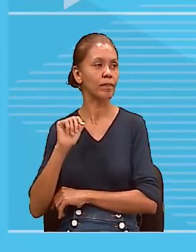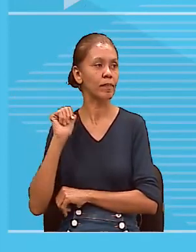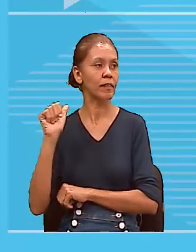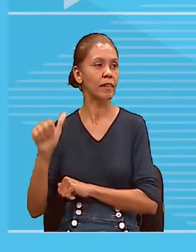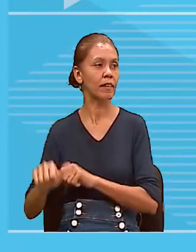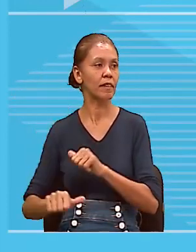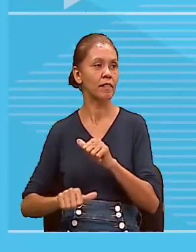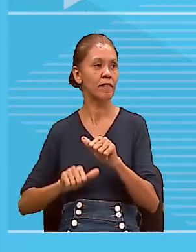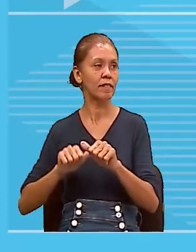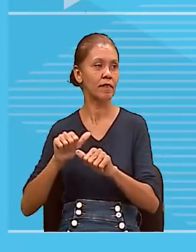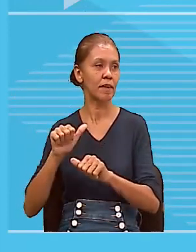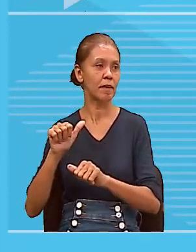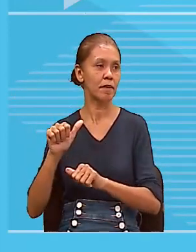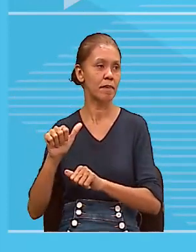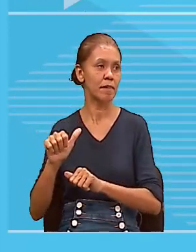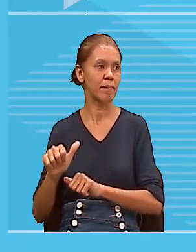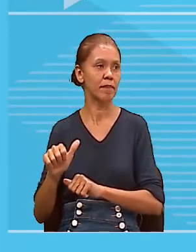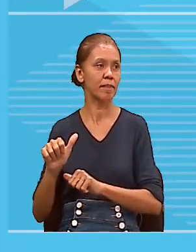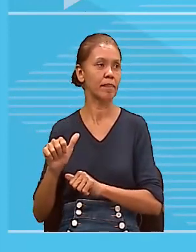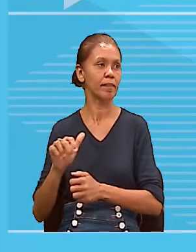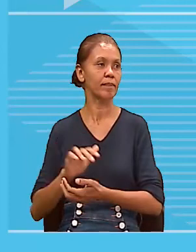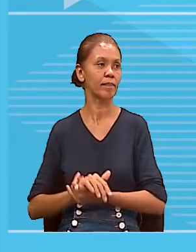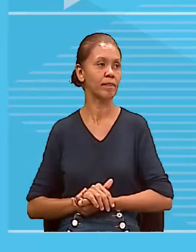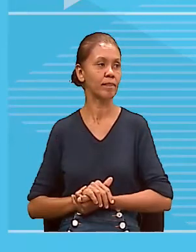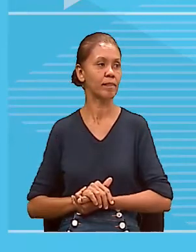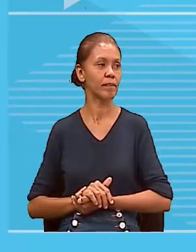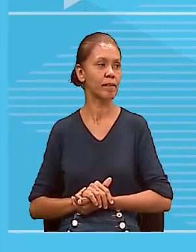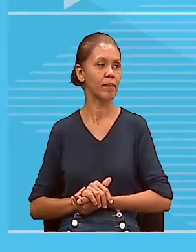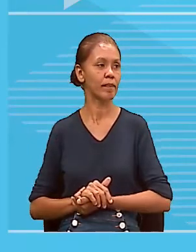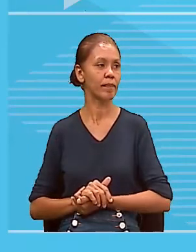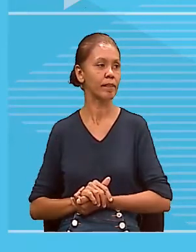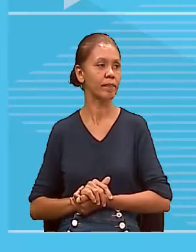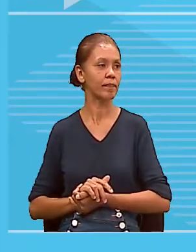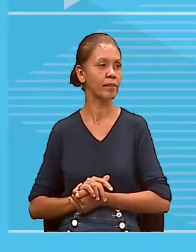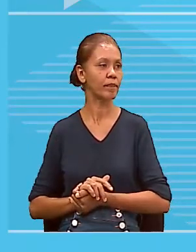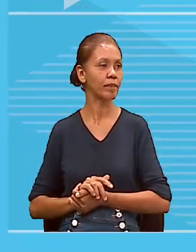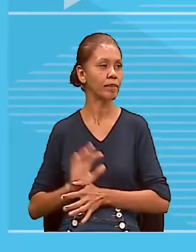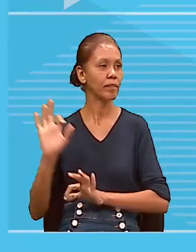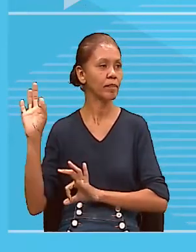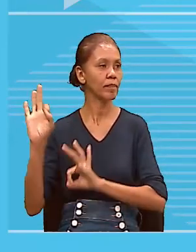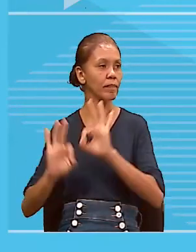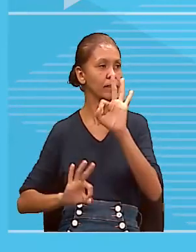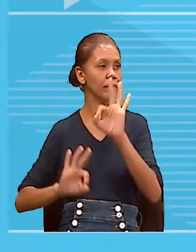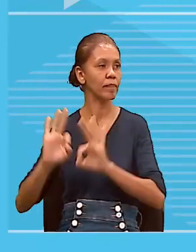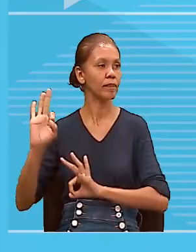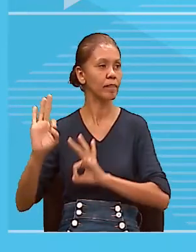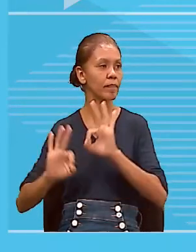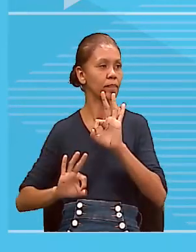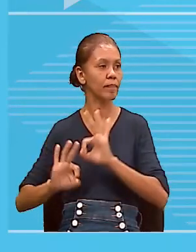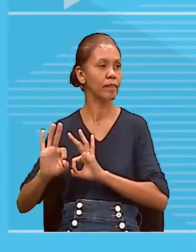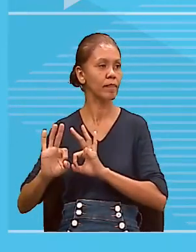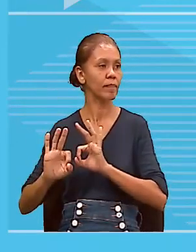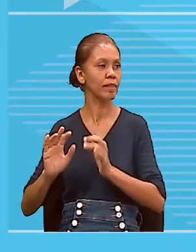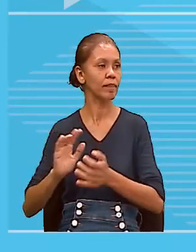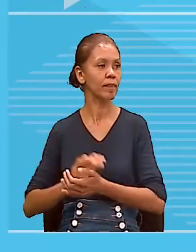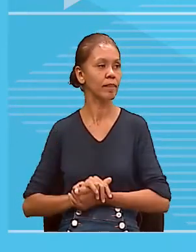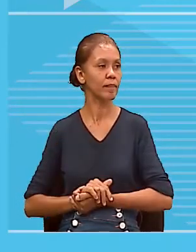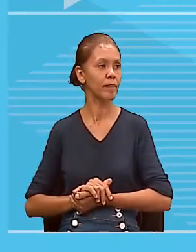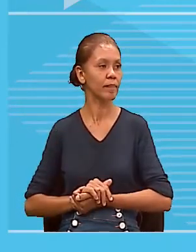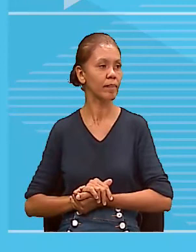inteligente nessa obra aí do Joaquim Ferreira dos Santos parece que o país se reinventava